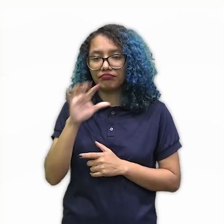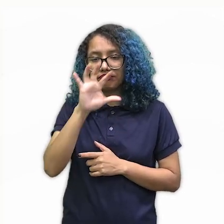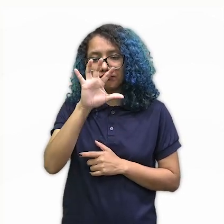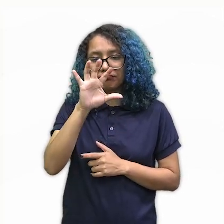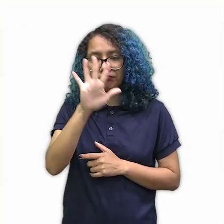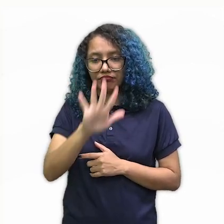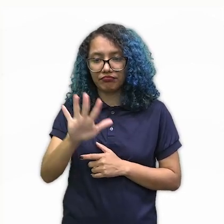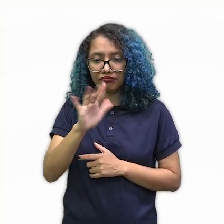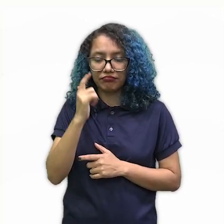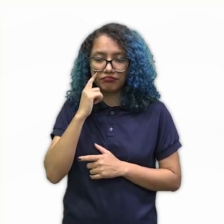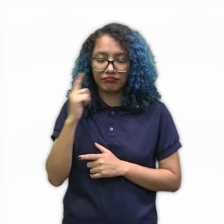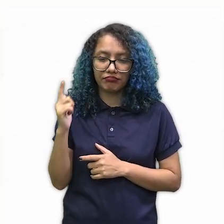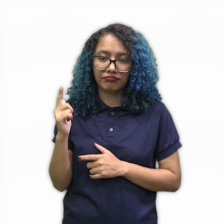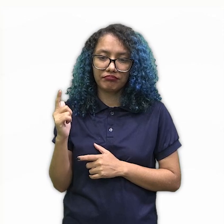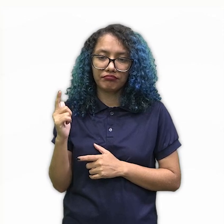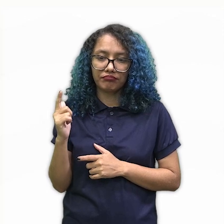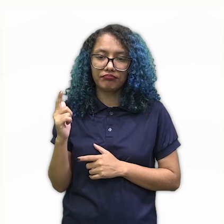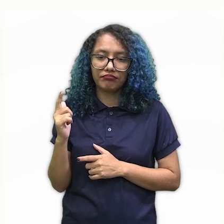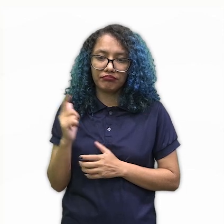aqui